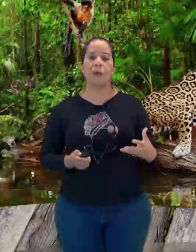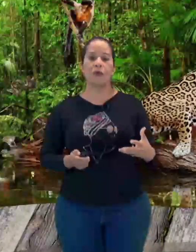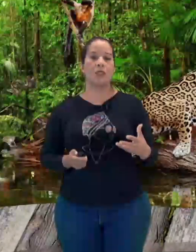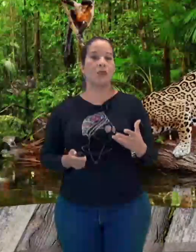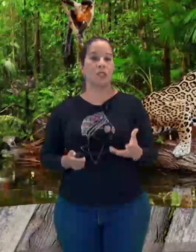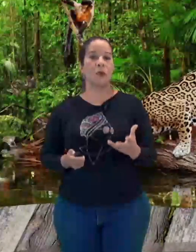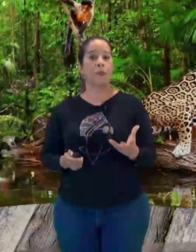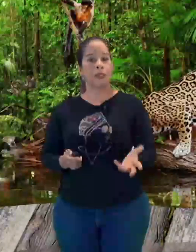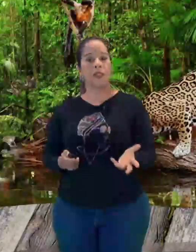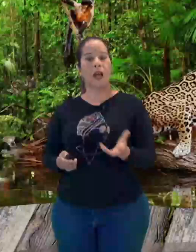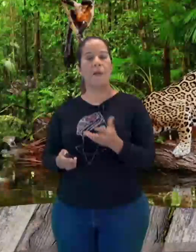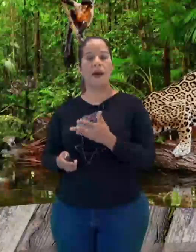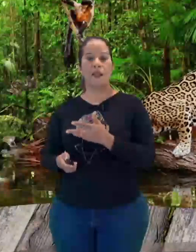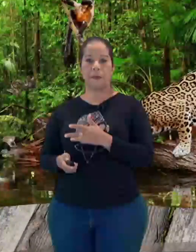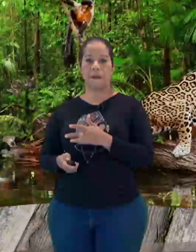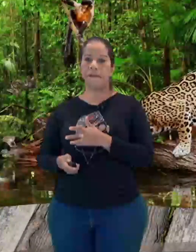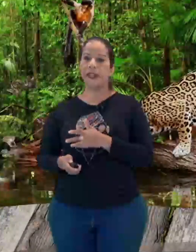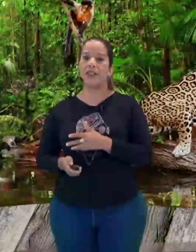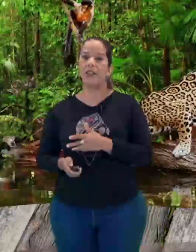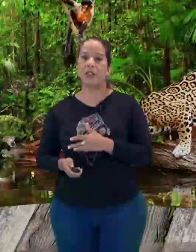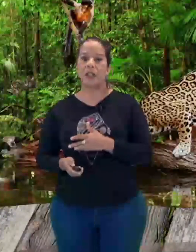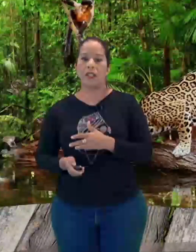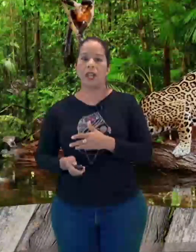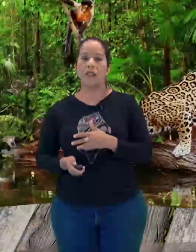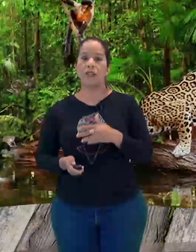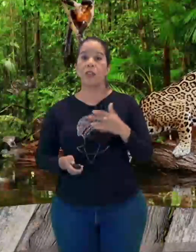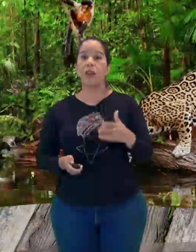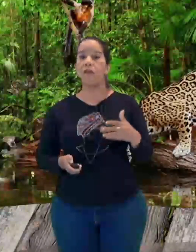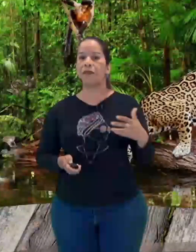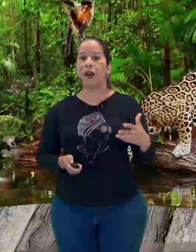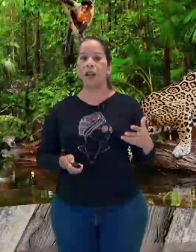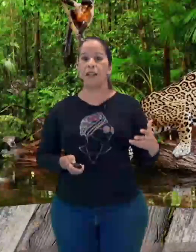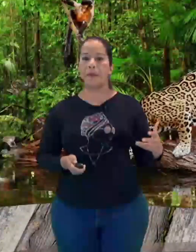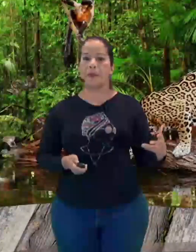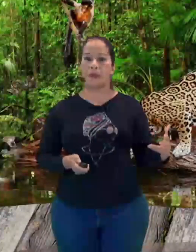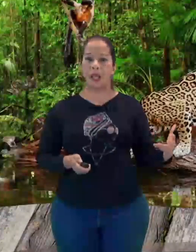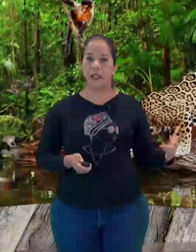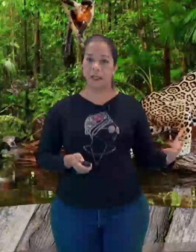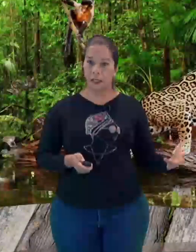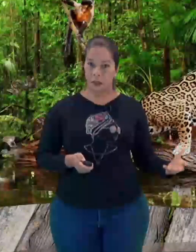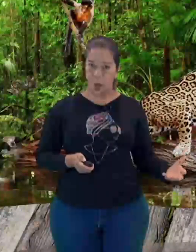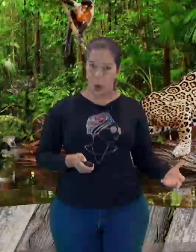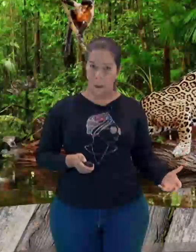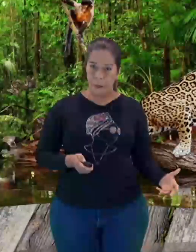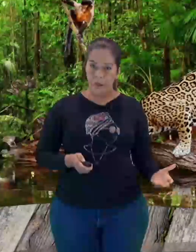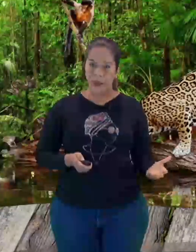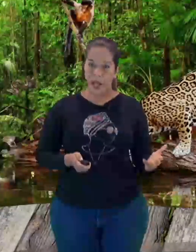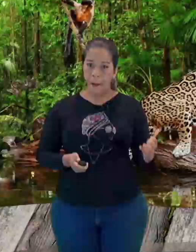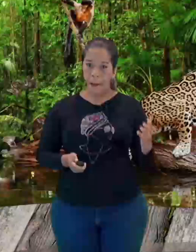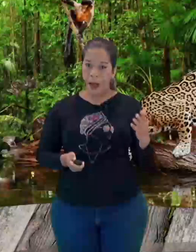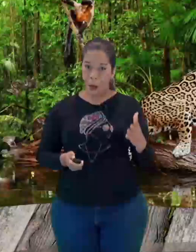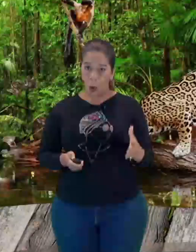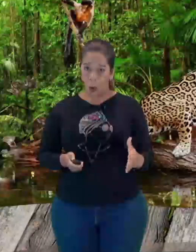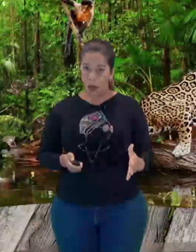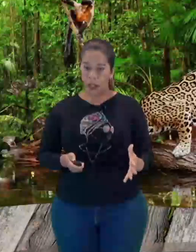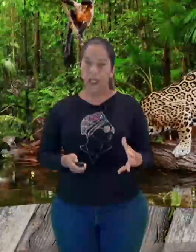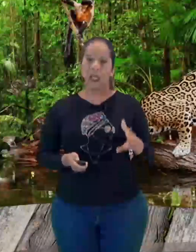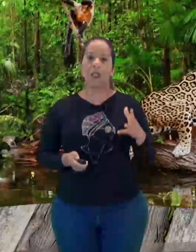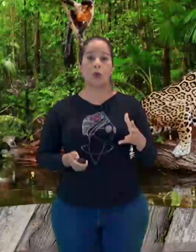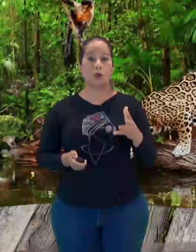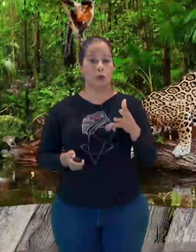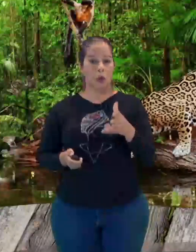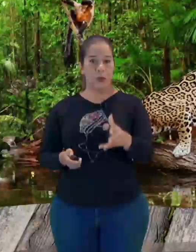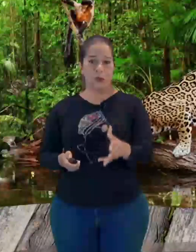de informações que vocês vão precisar mais para frente, tá? A gente não vai se aprofundar tanto, tá,